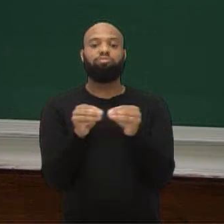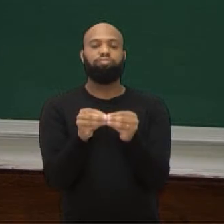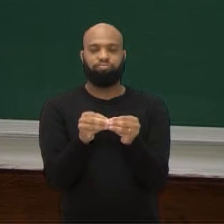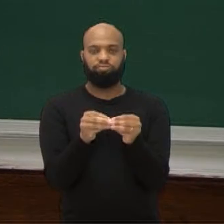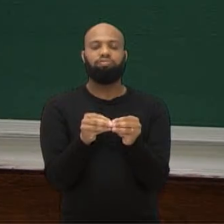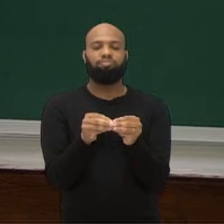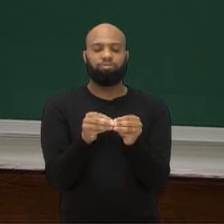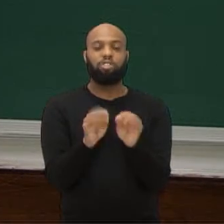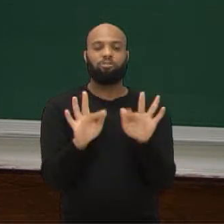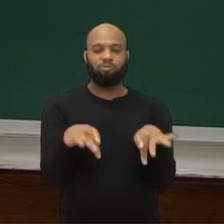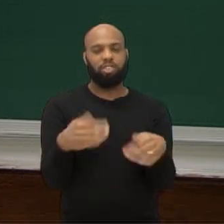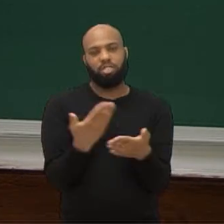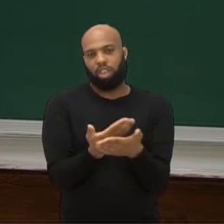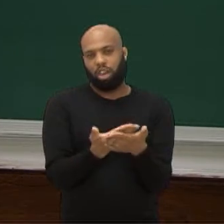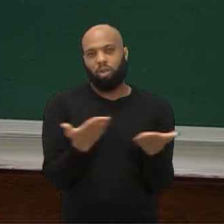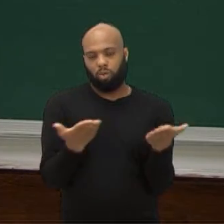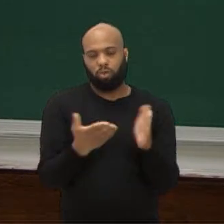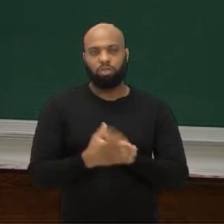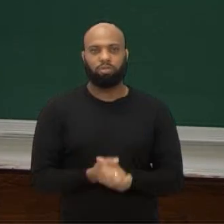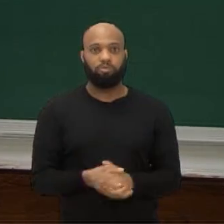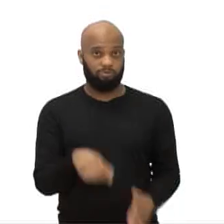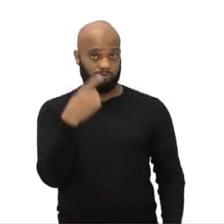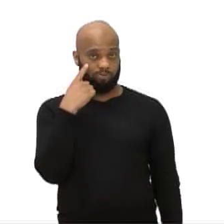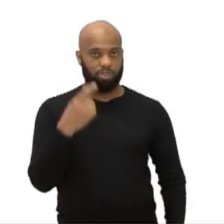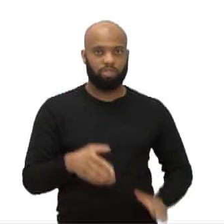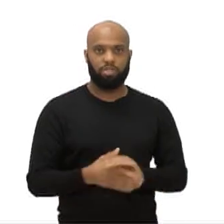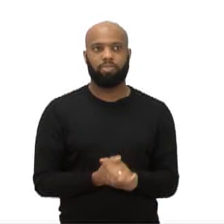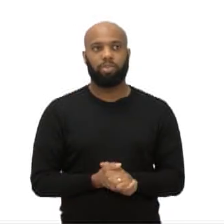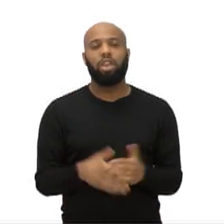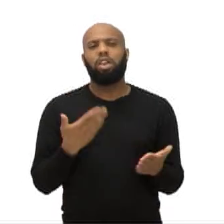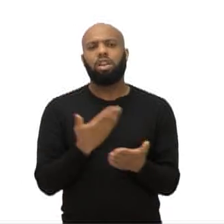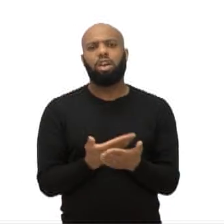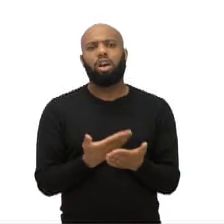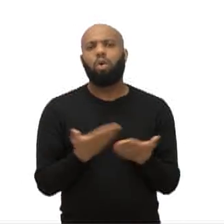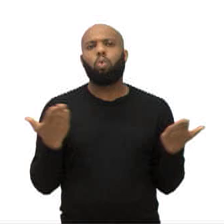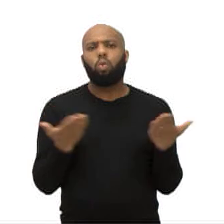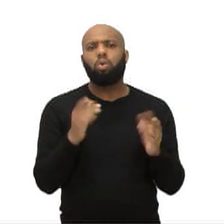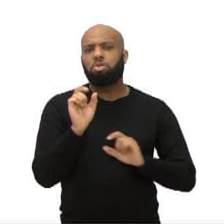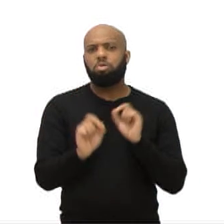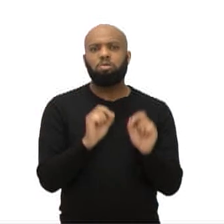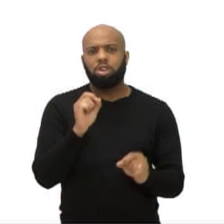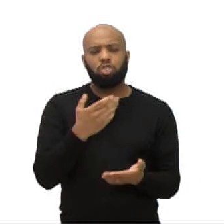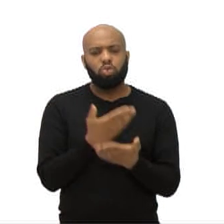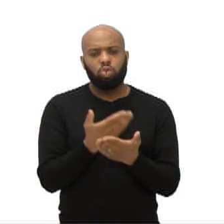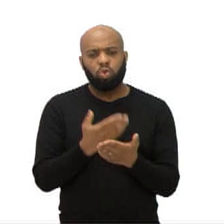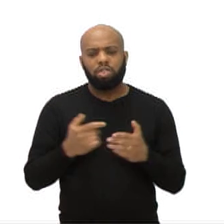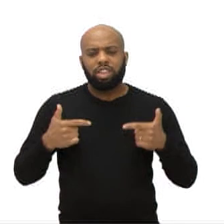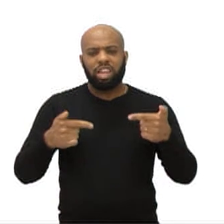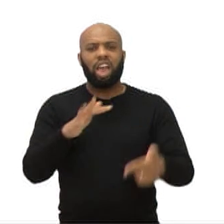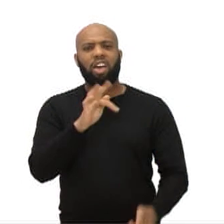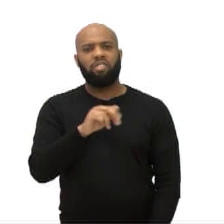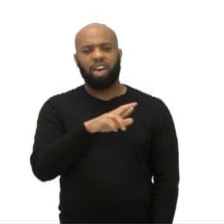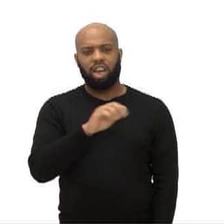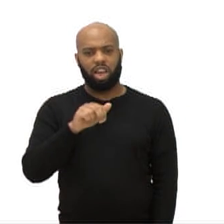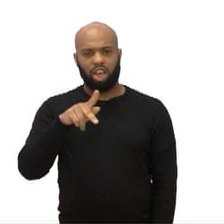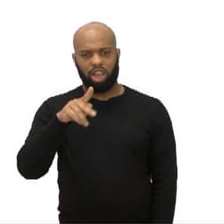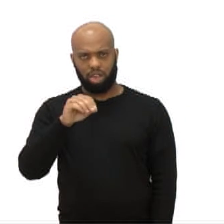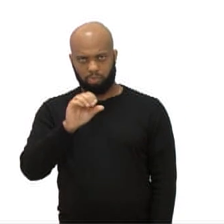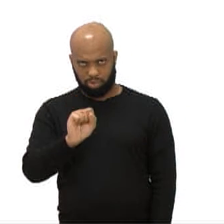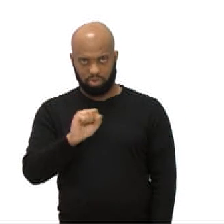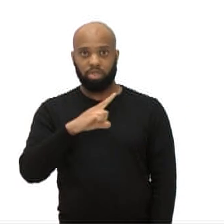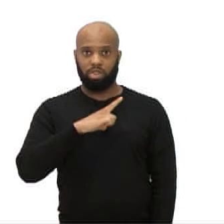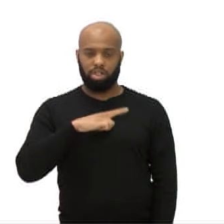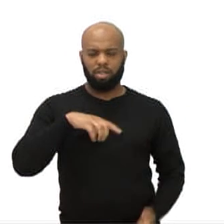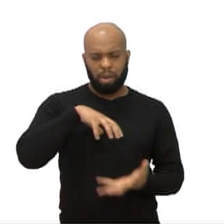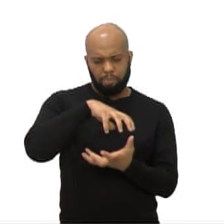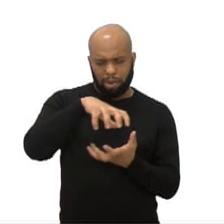às considerações sobre essa aula. Vamos ver aqui? Na aula de hoje estudamos sobre a Guerra dos Farrapos, também conhecida como Revolução Farroupilha.